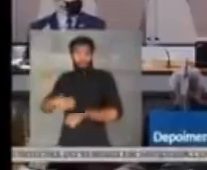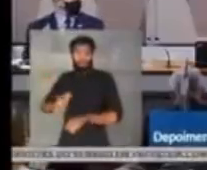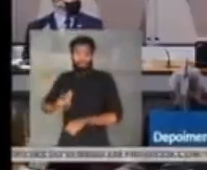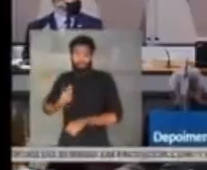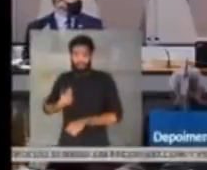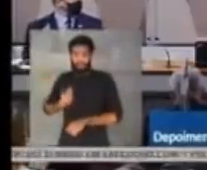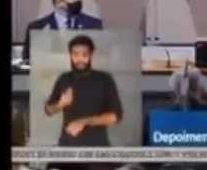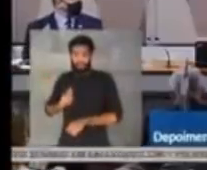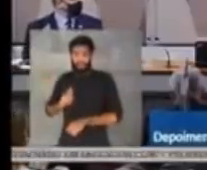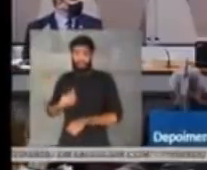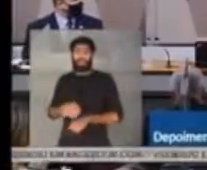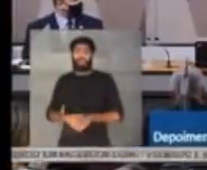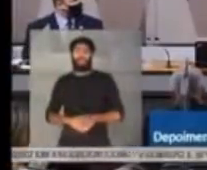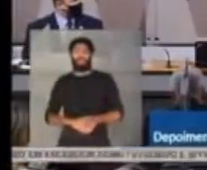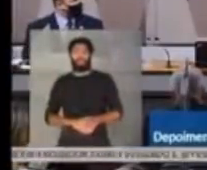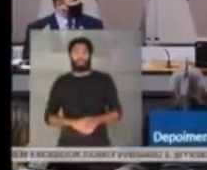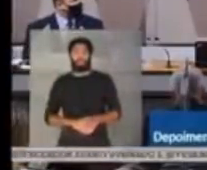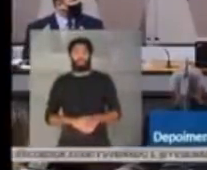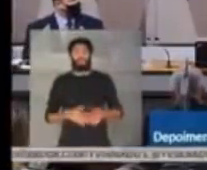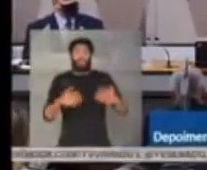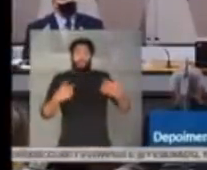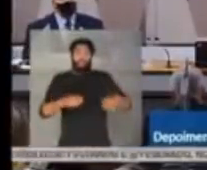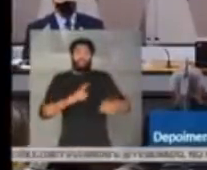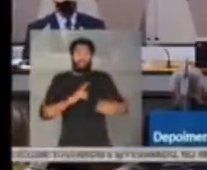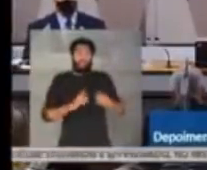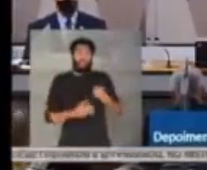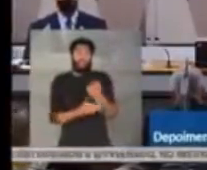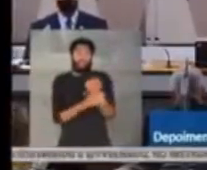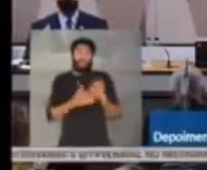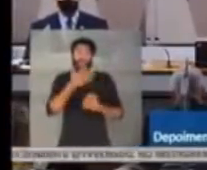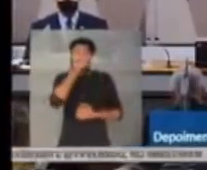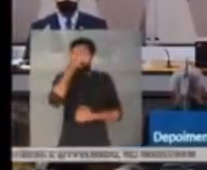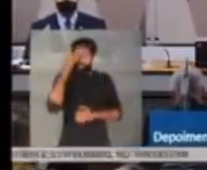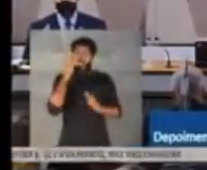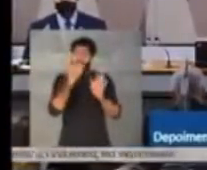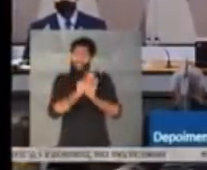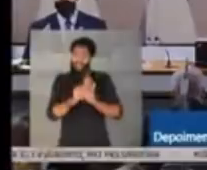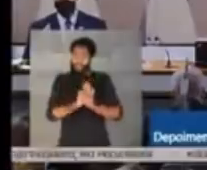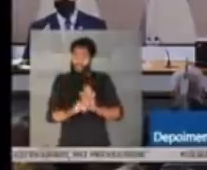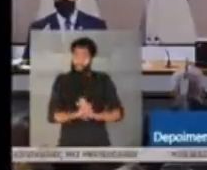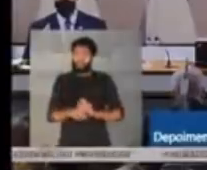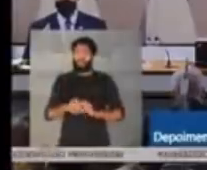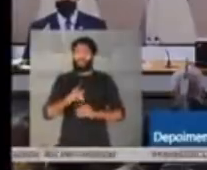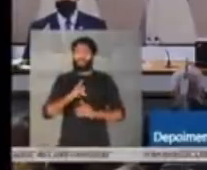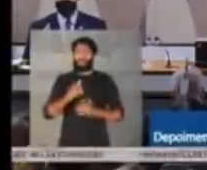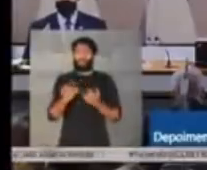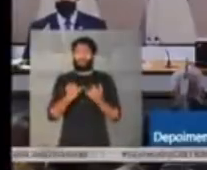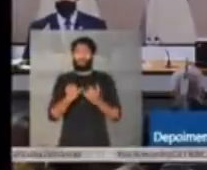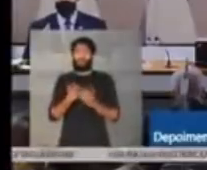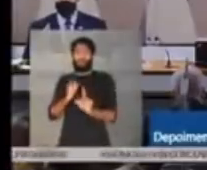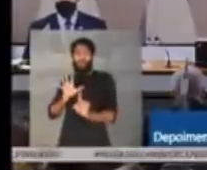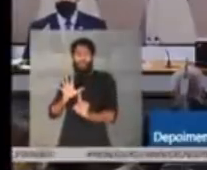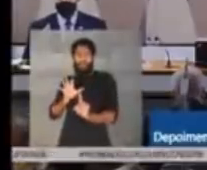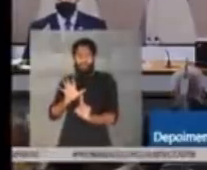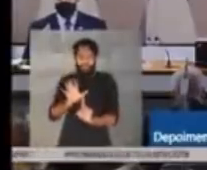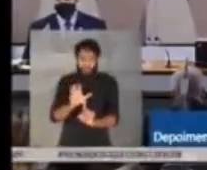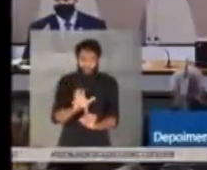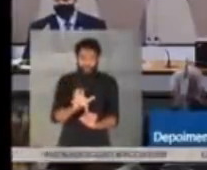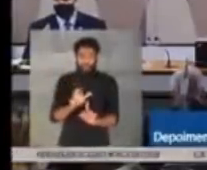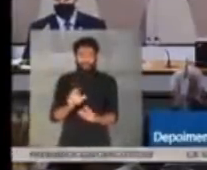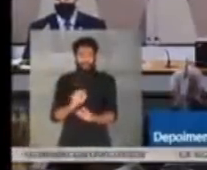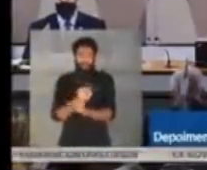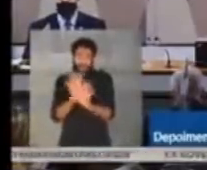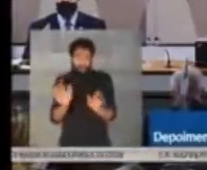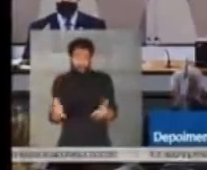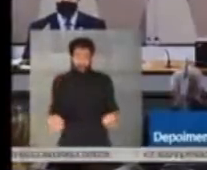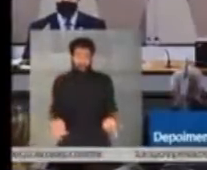precisa garantir a palavra às pessoas que estão fazendo as perguntas? Há um clima intimidatório, claro, e